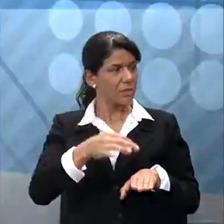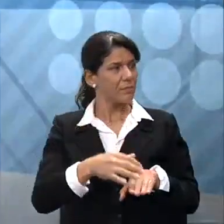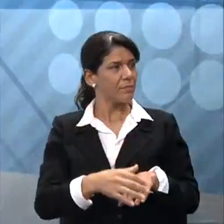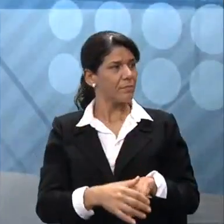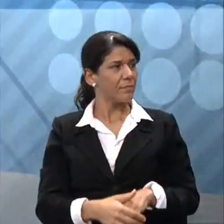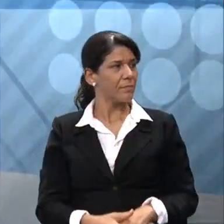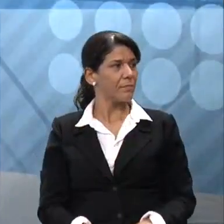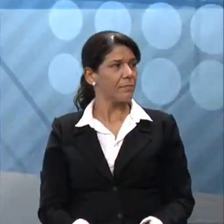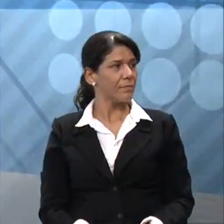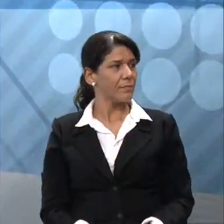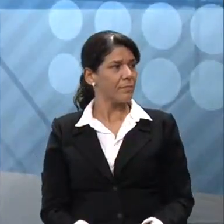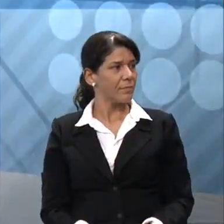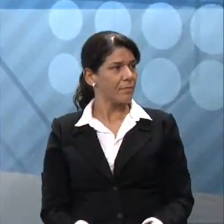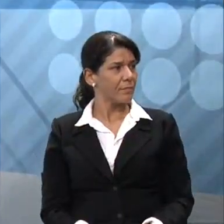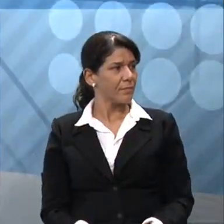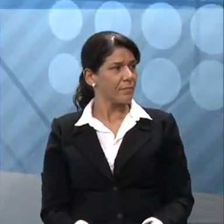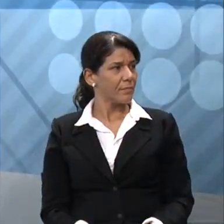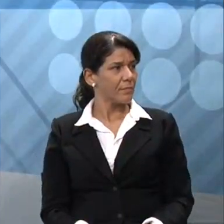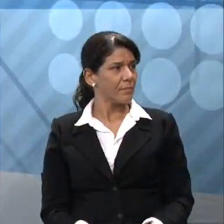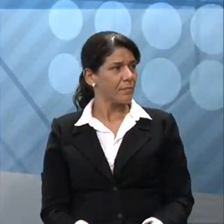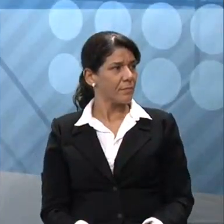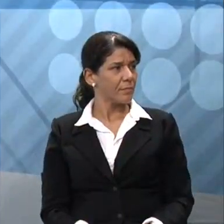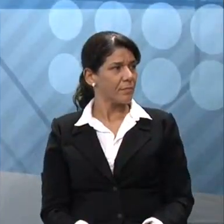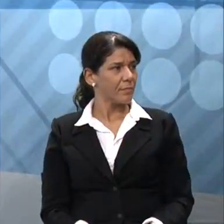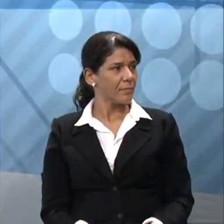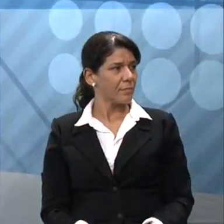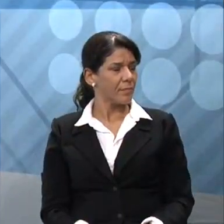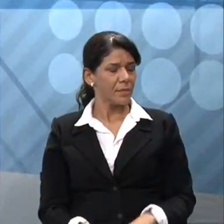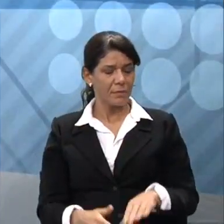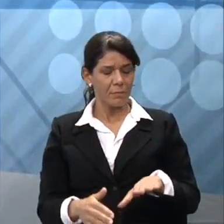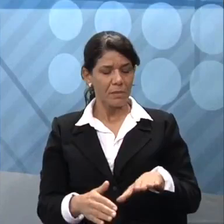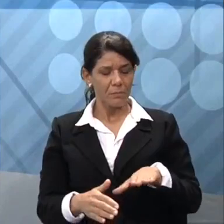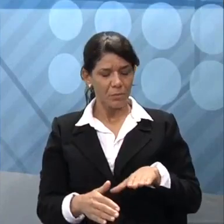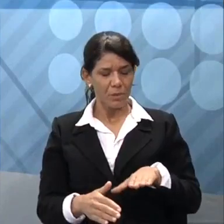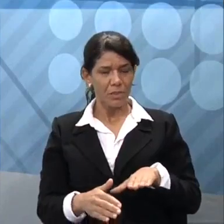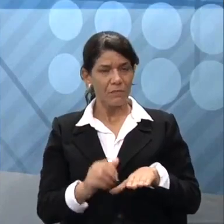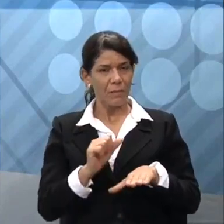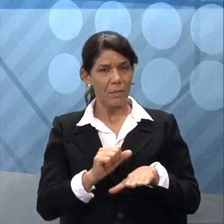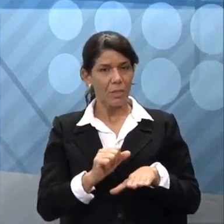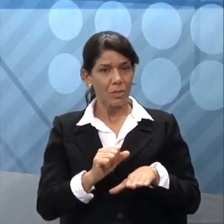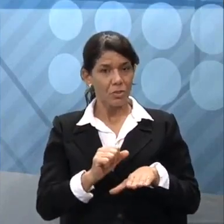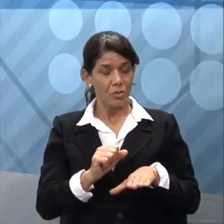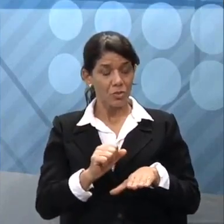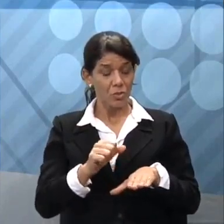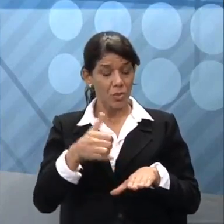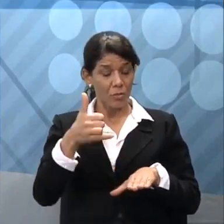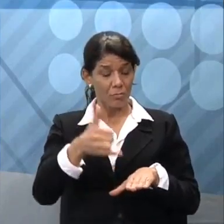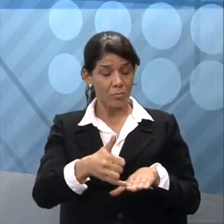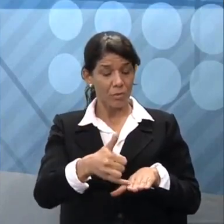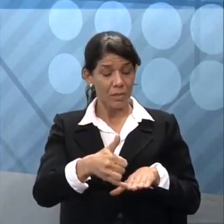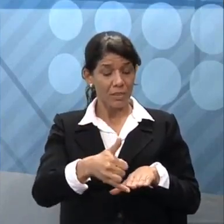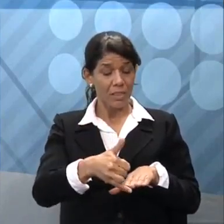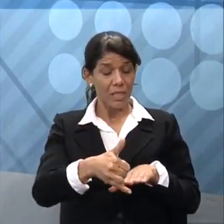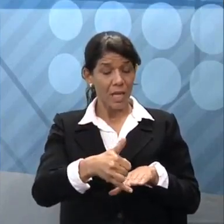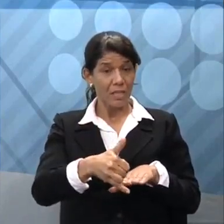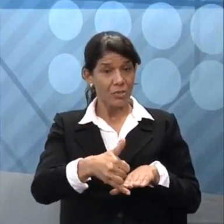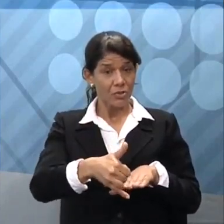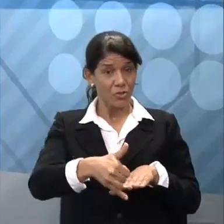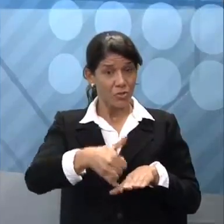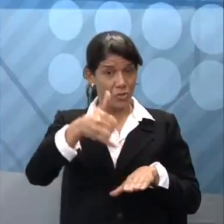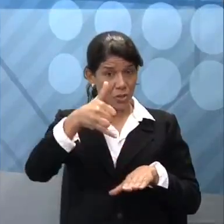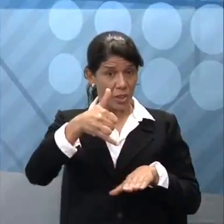técnica em Z, puxando, portanto ela não pode sair desse lugar. Ela só sai, ela só deixa de retrair a